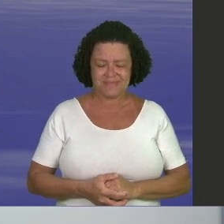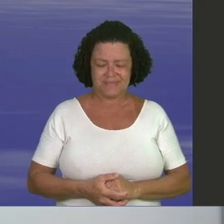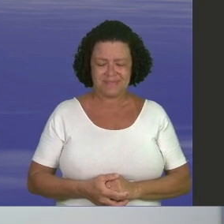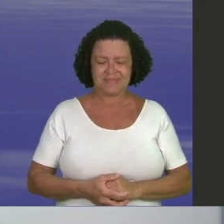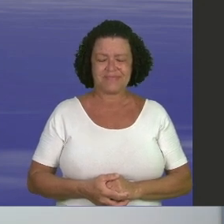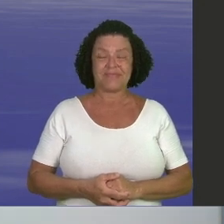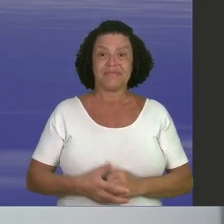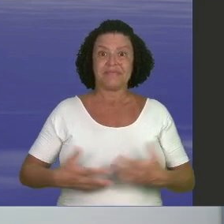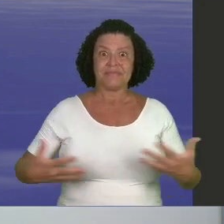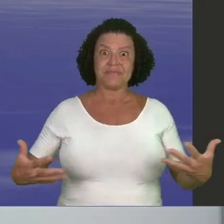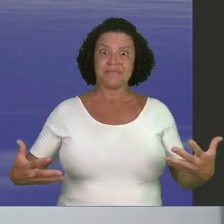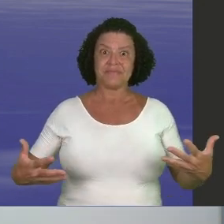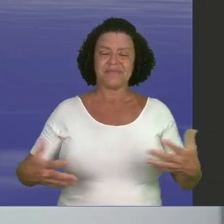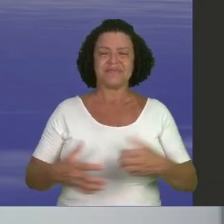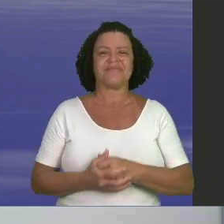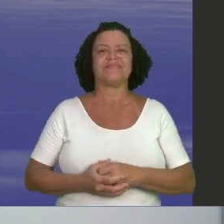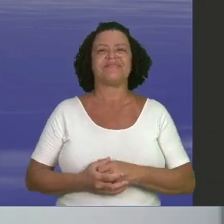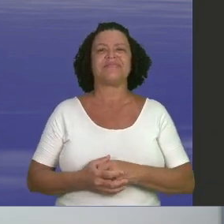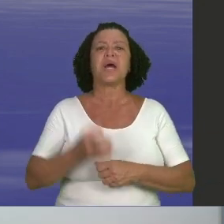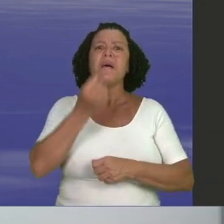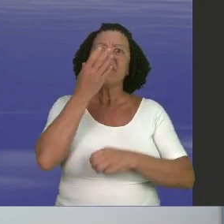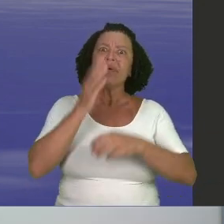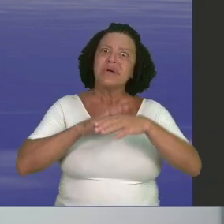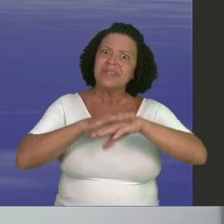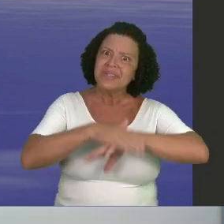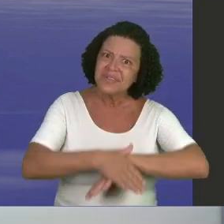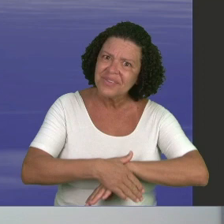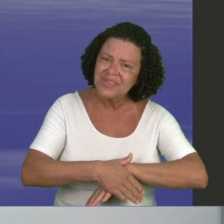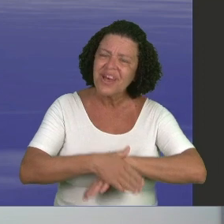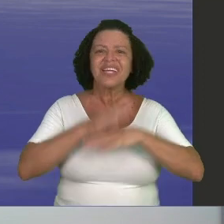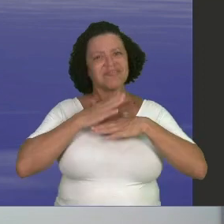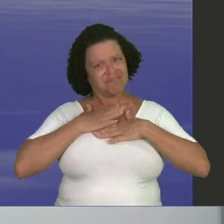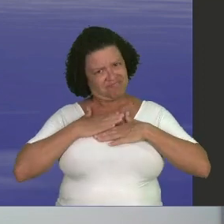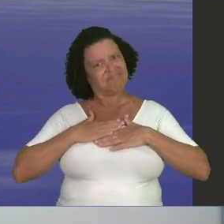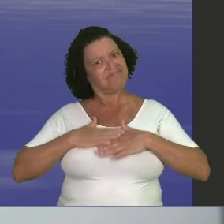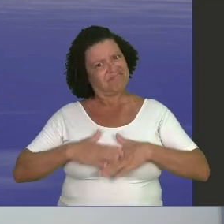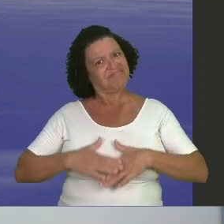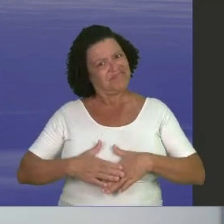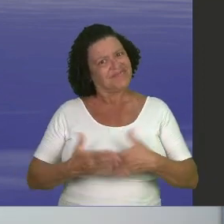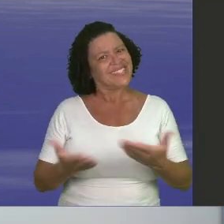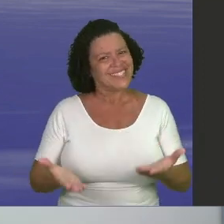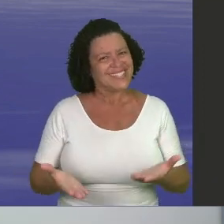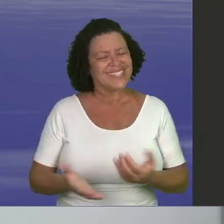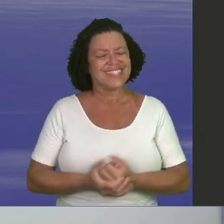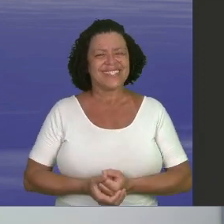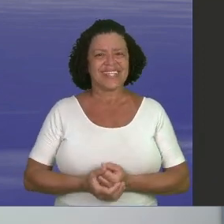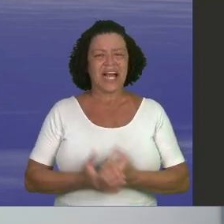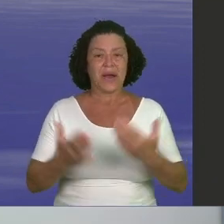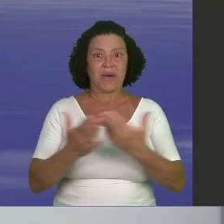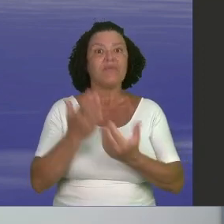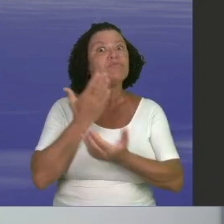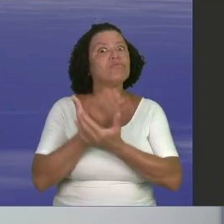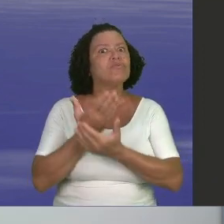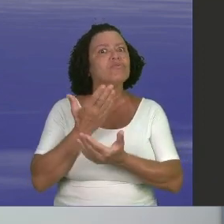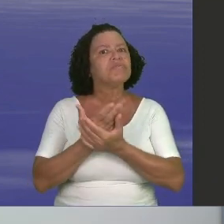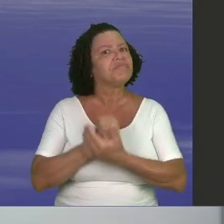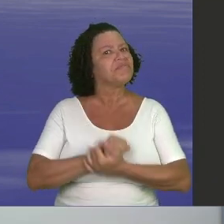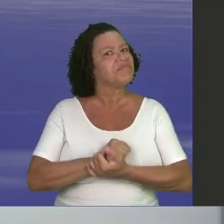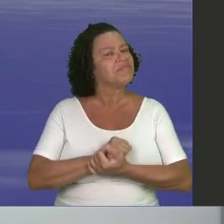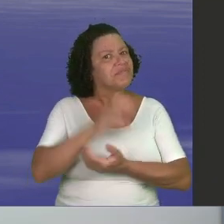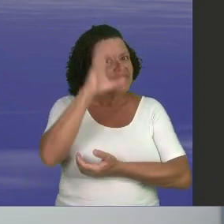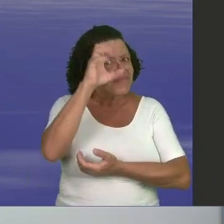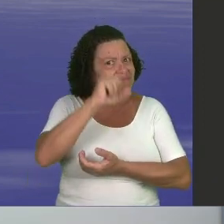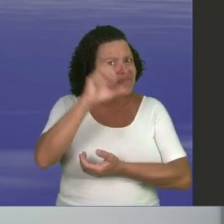Então, meus amigos, mais uma vez, boa noite. Agora harmonizados, tranquilizados, vamos estudar,